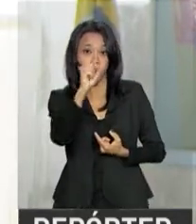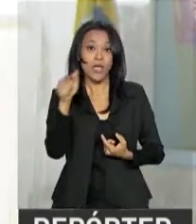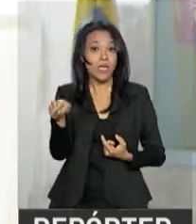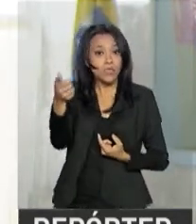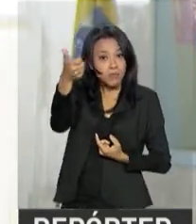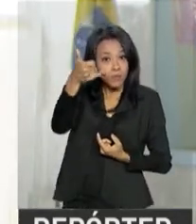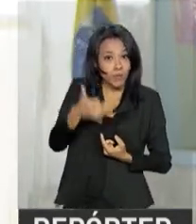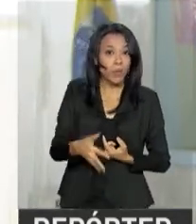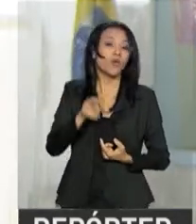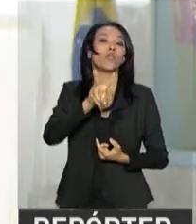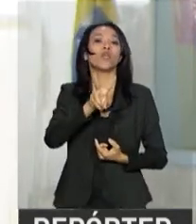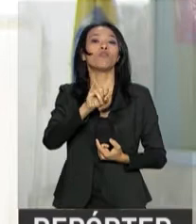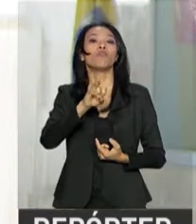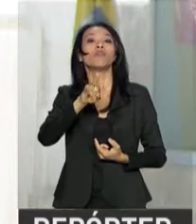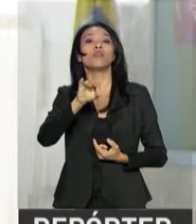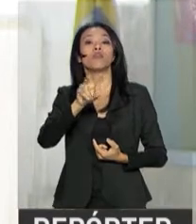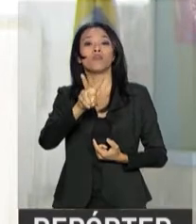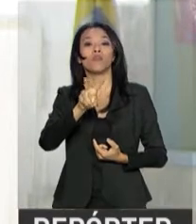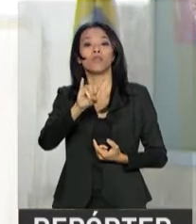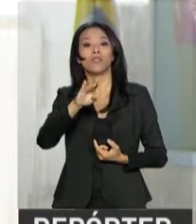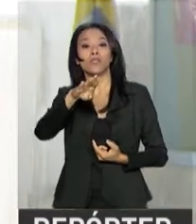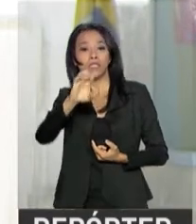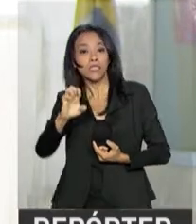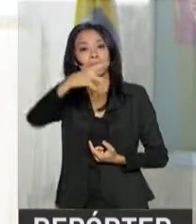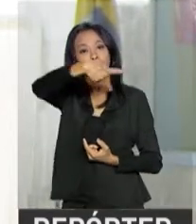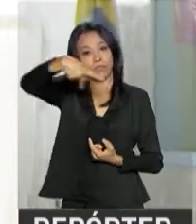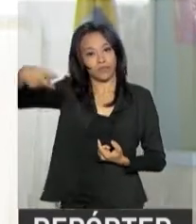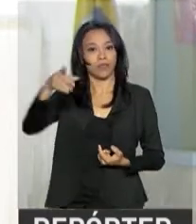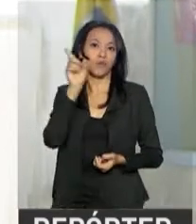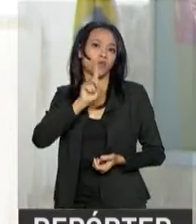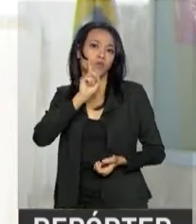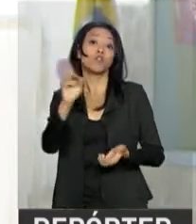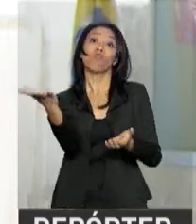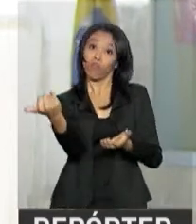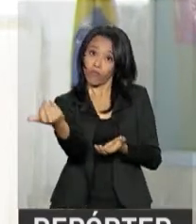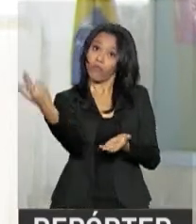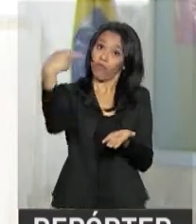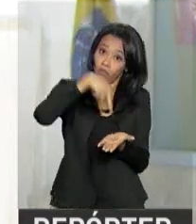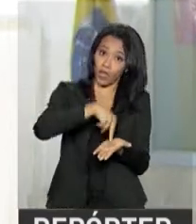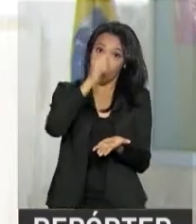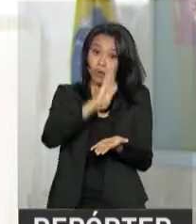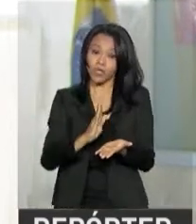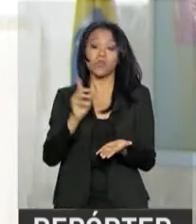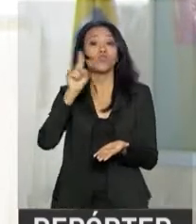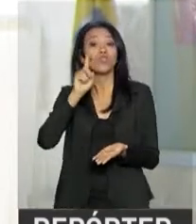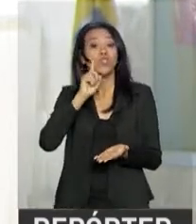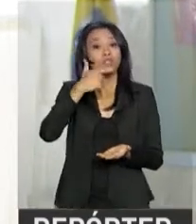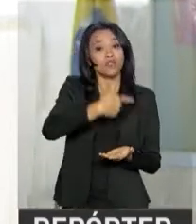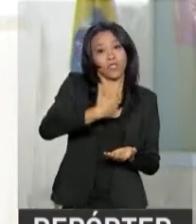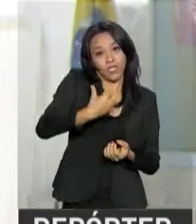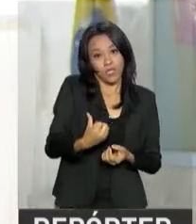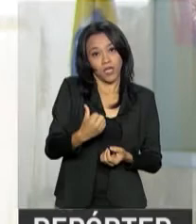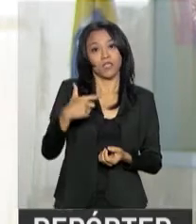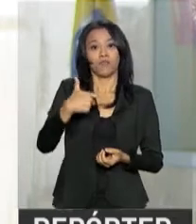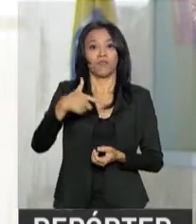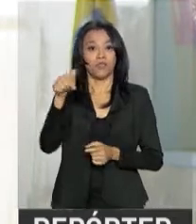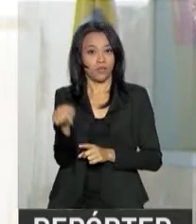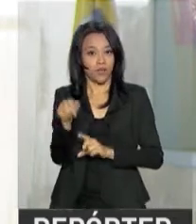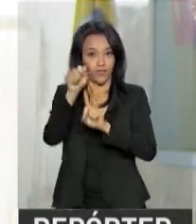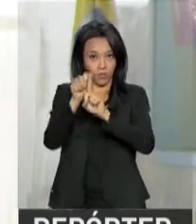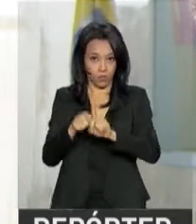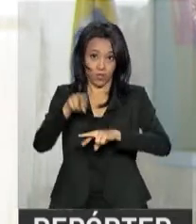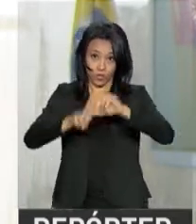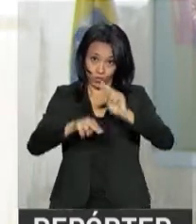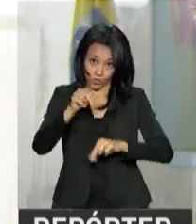o vice presidente dos estados unidos mike pence vir ao brasil nos dias 26 e 27 de